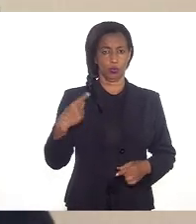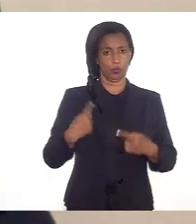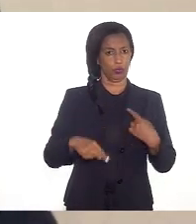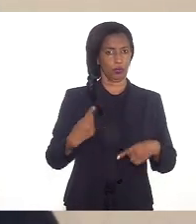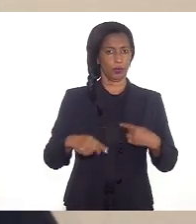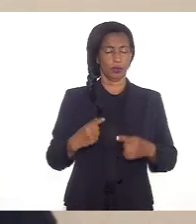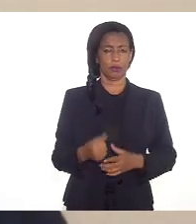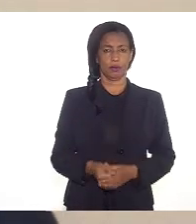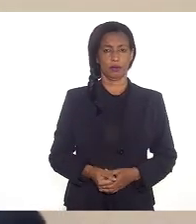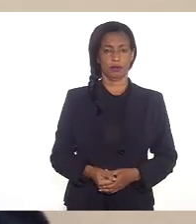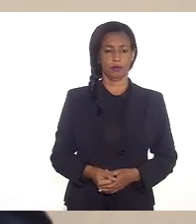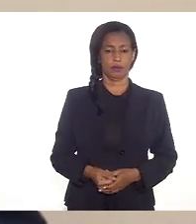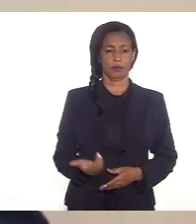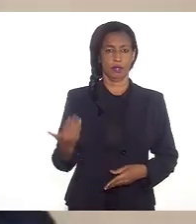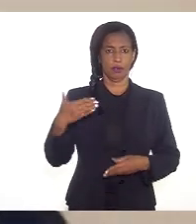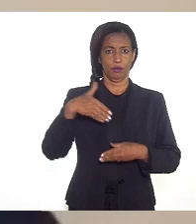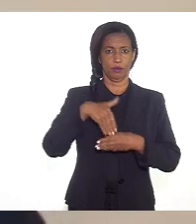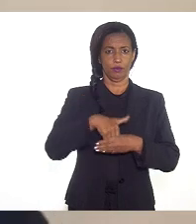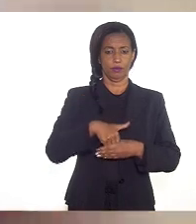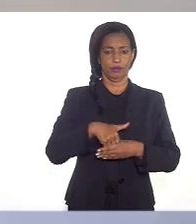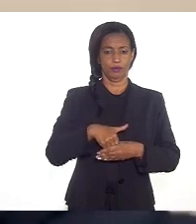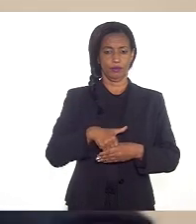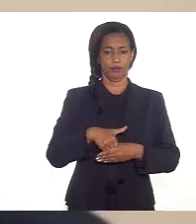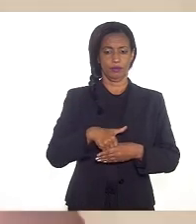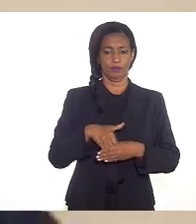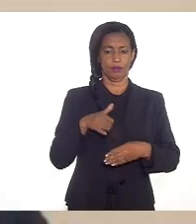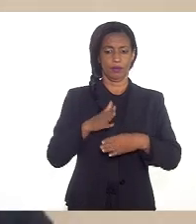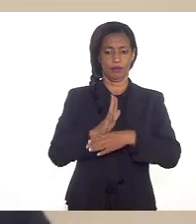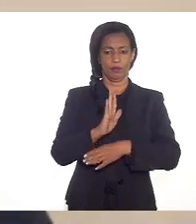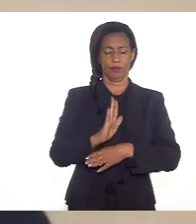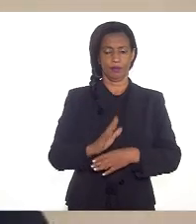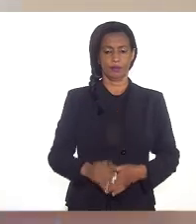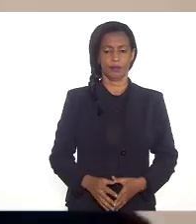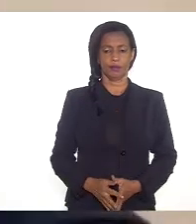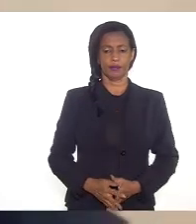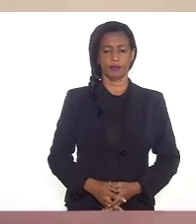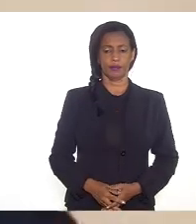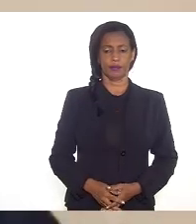discussão, em votação. Aprovado.